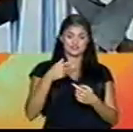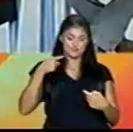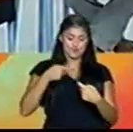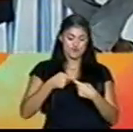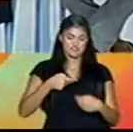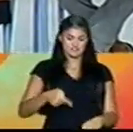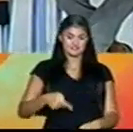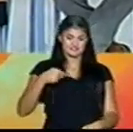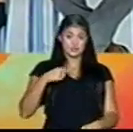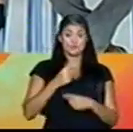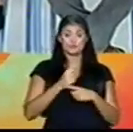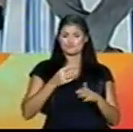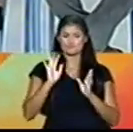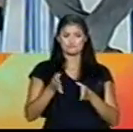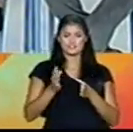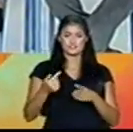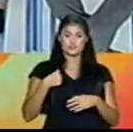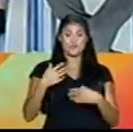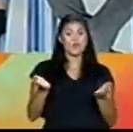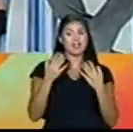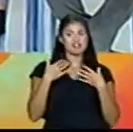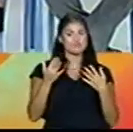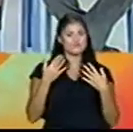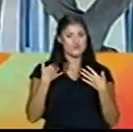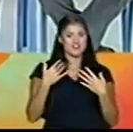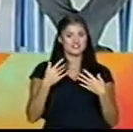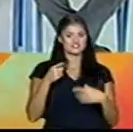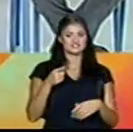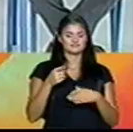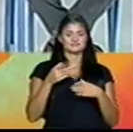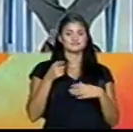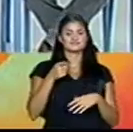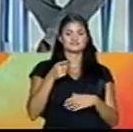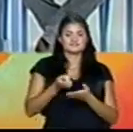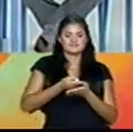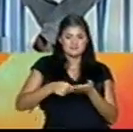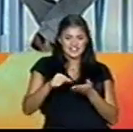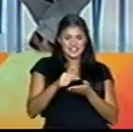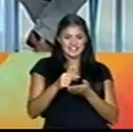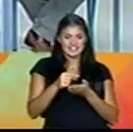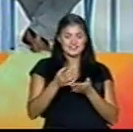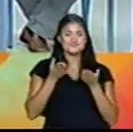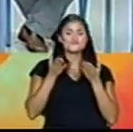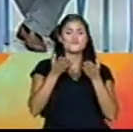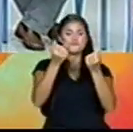Percebe? Porque eu até nem precisava, que eu sou um soco cheio de calor. Meteu a panqueca ao forno? Meteu. Tenho um forno,